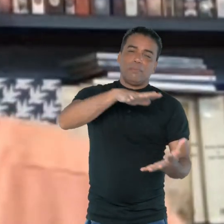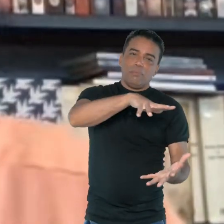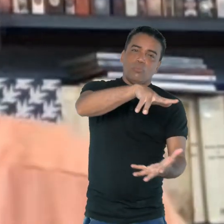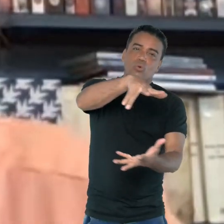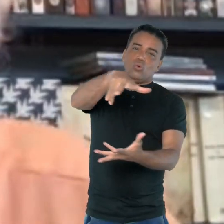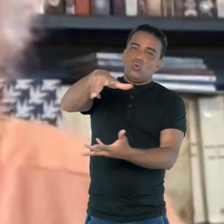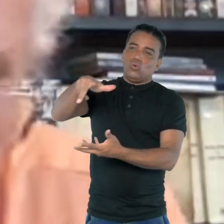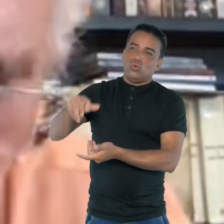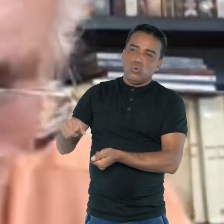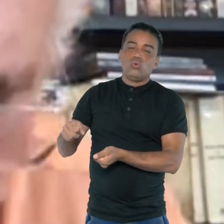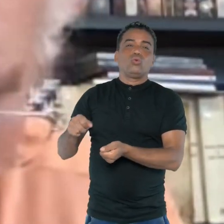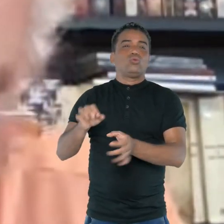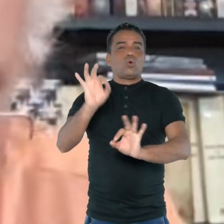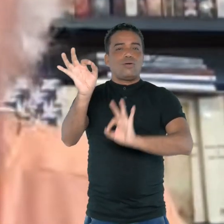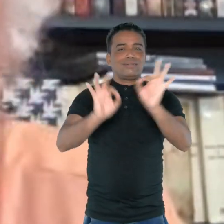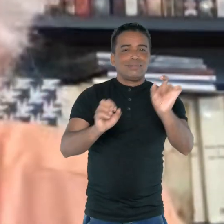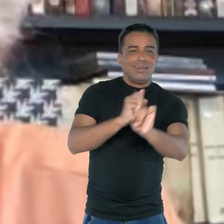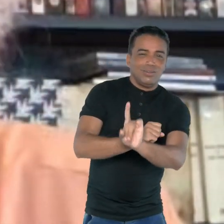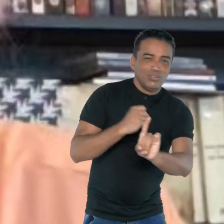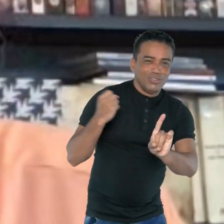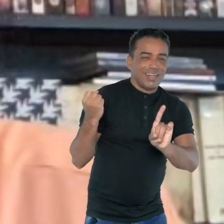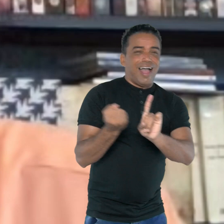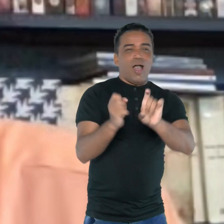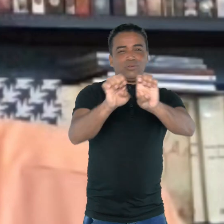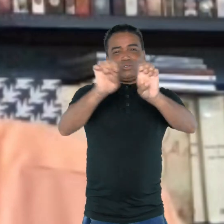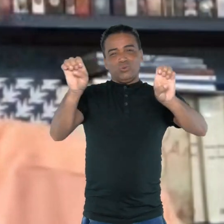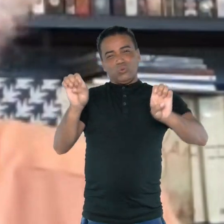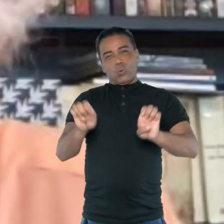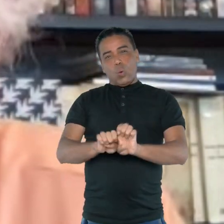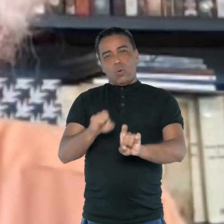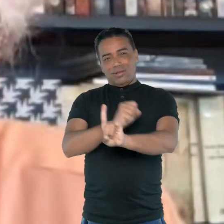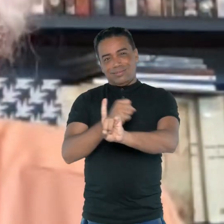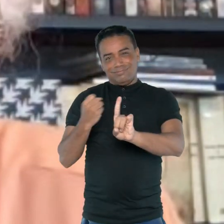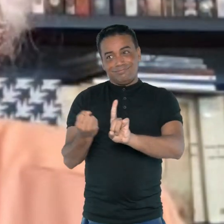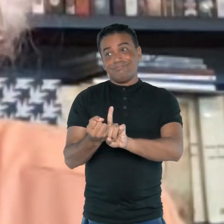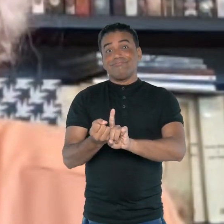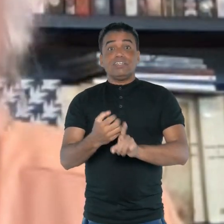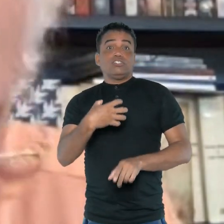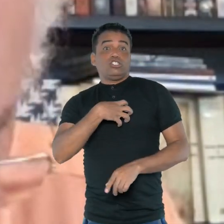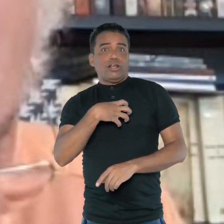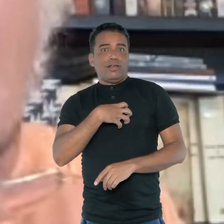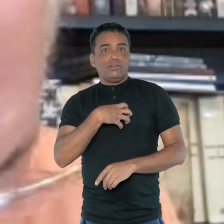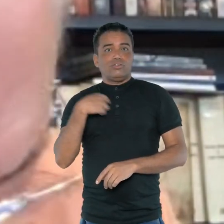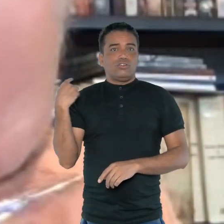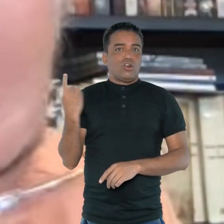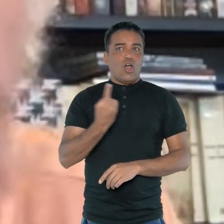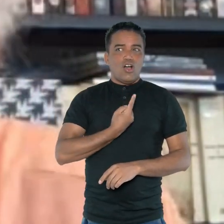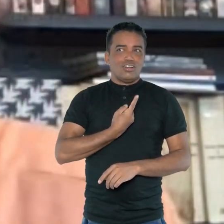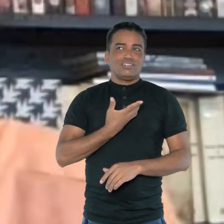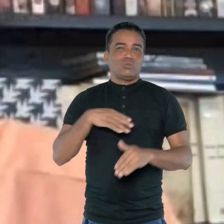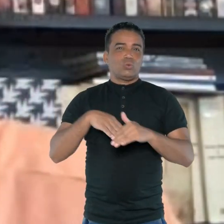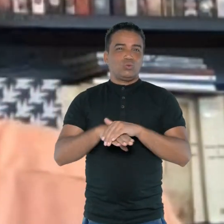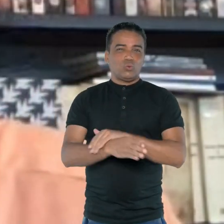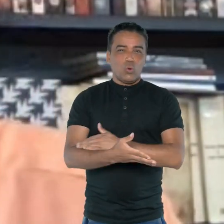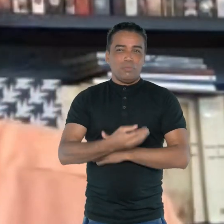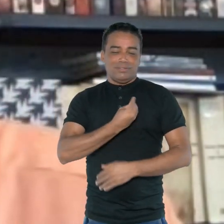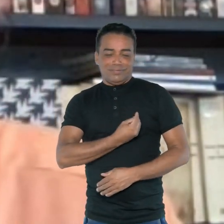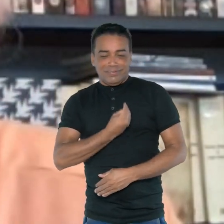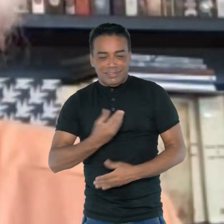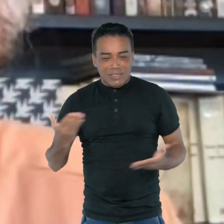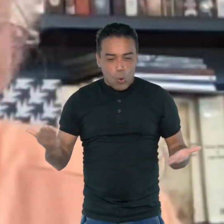forma como a sociedade se constitui, a forma como estamos vivendo esses nossos